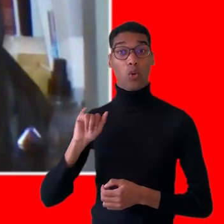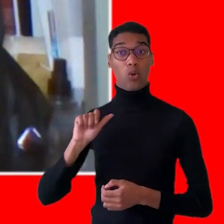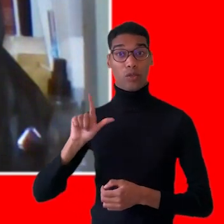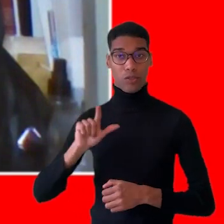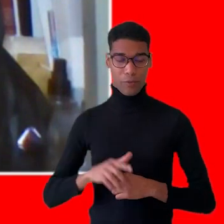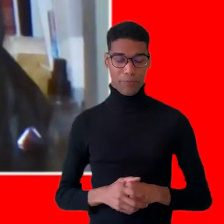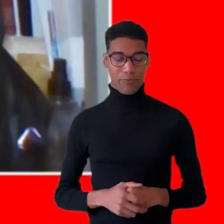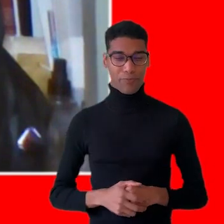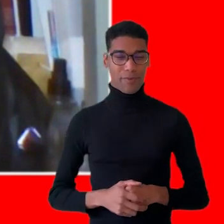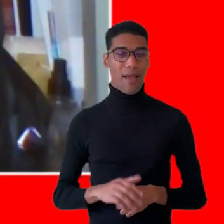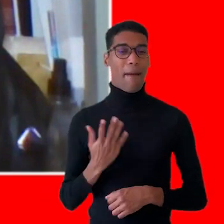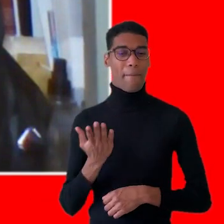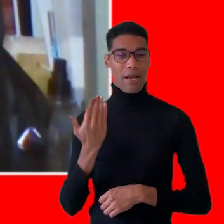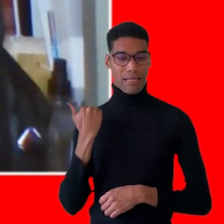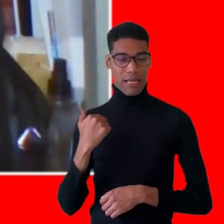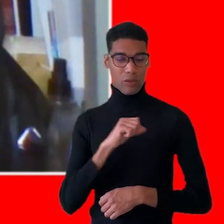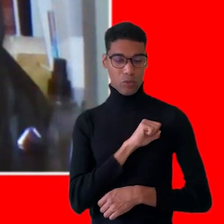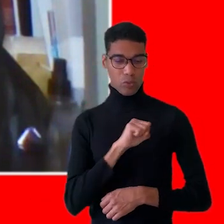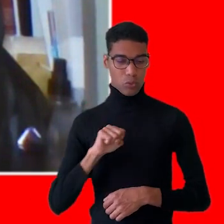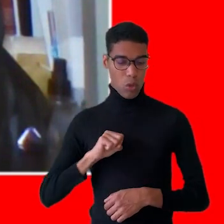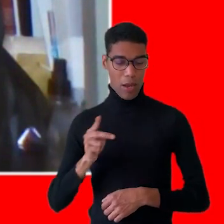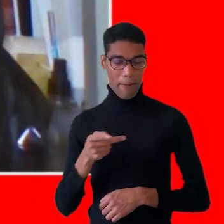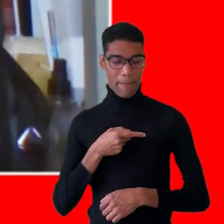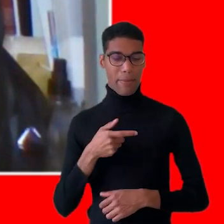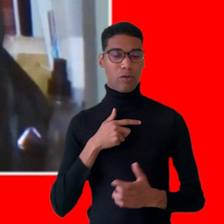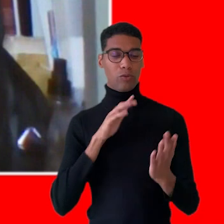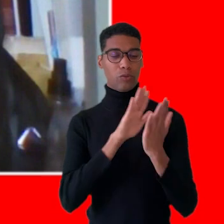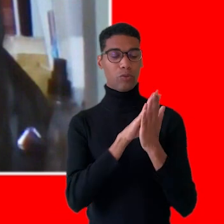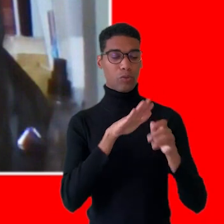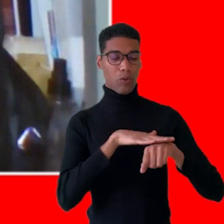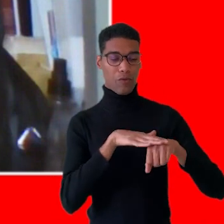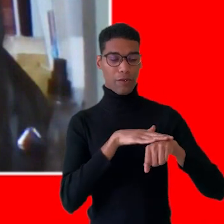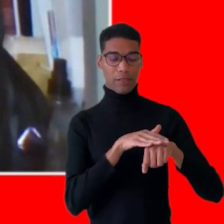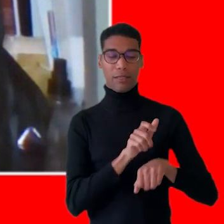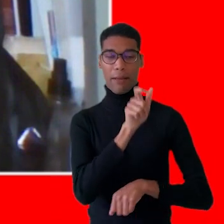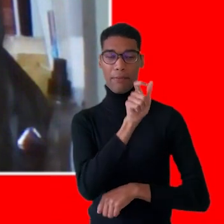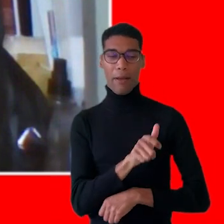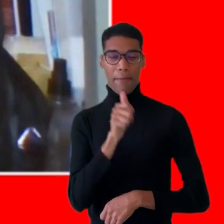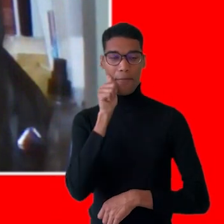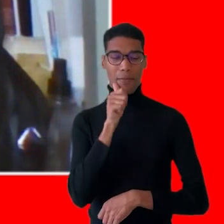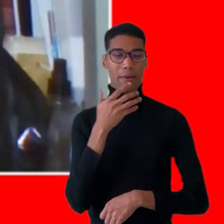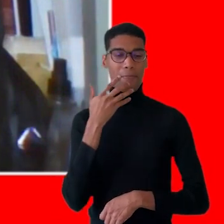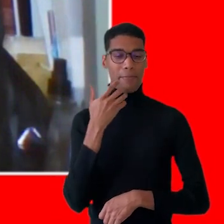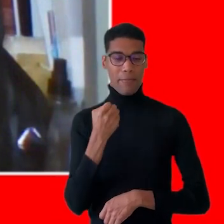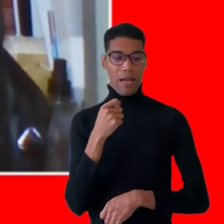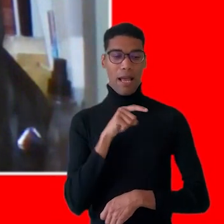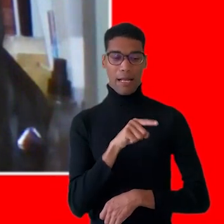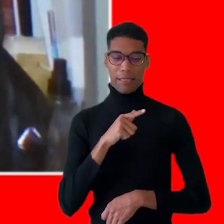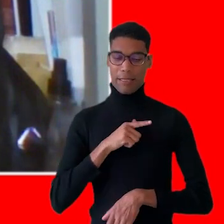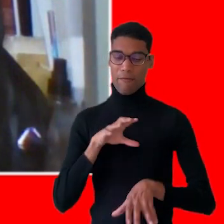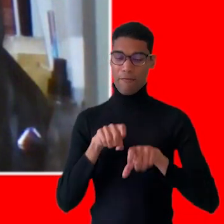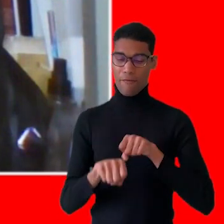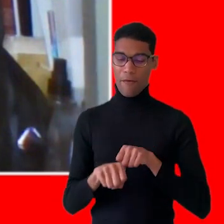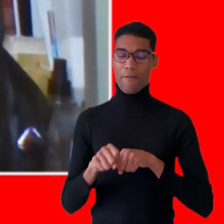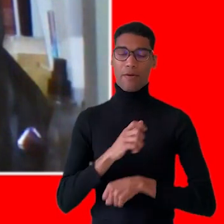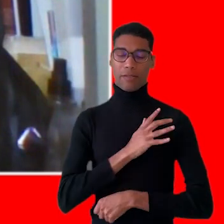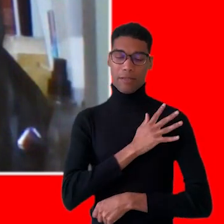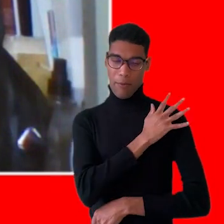Certa ocasião, conversando com a minha sogra, que é uma mulher branca, com formação